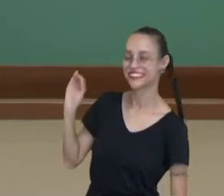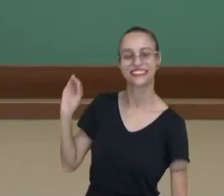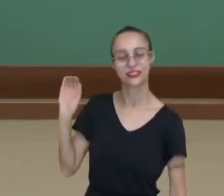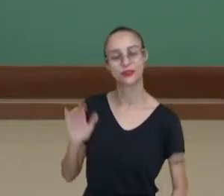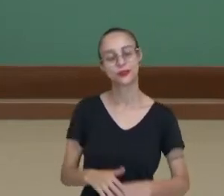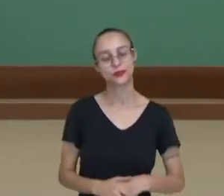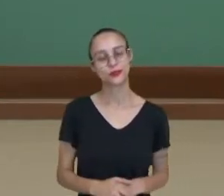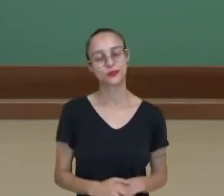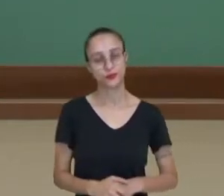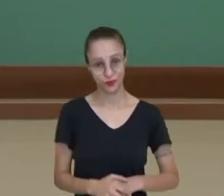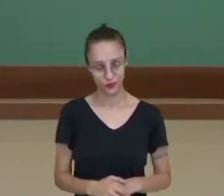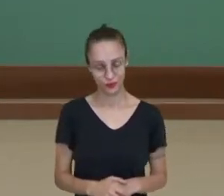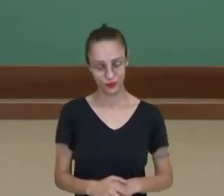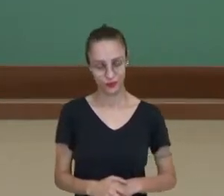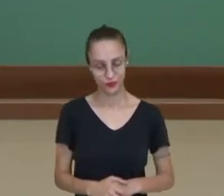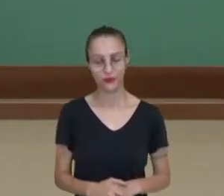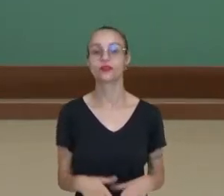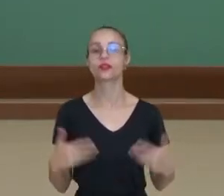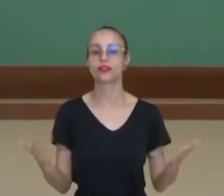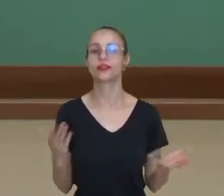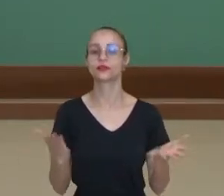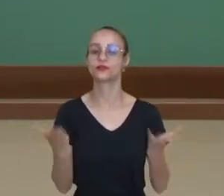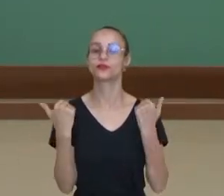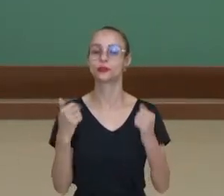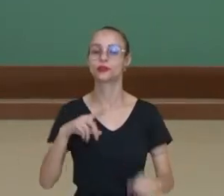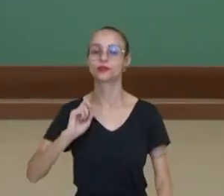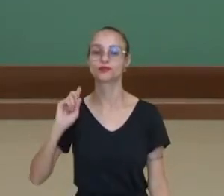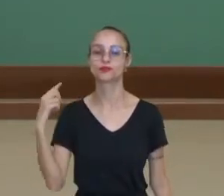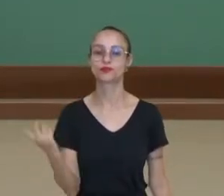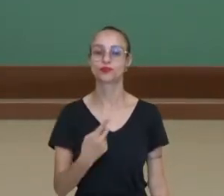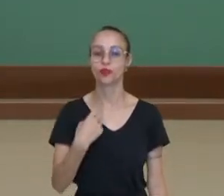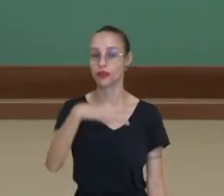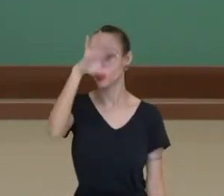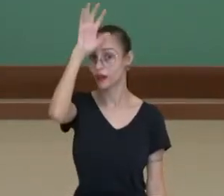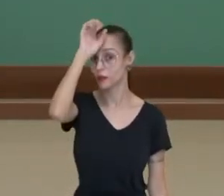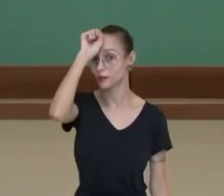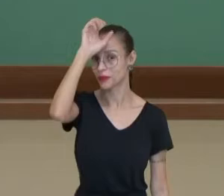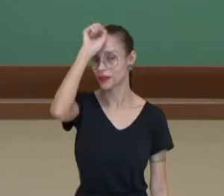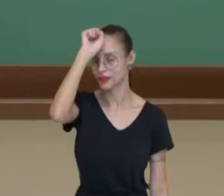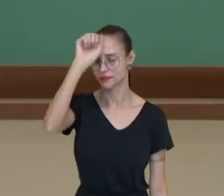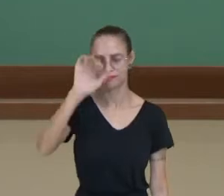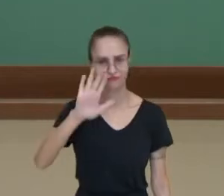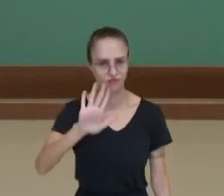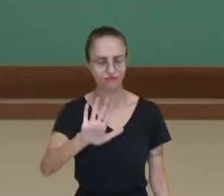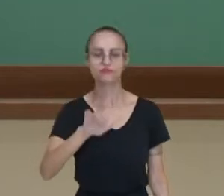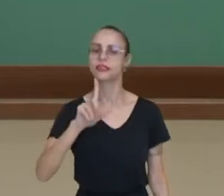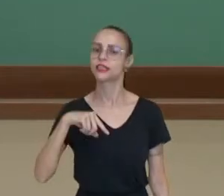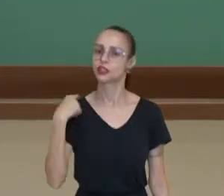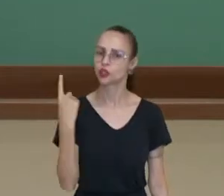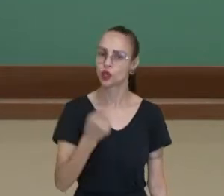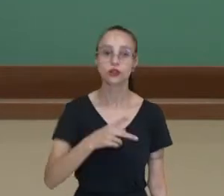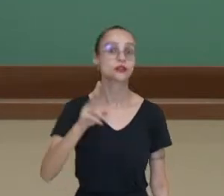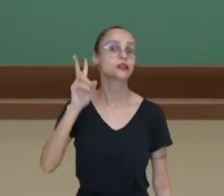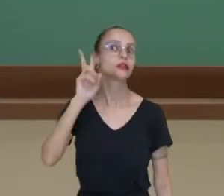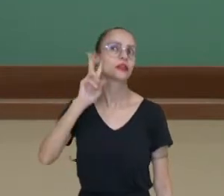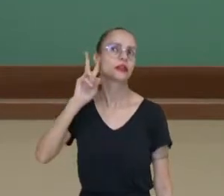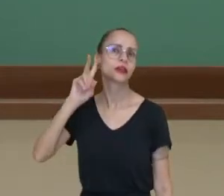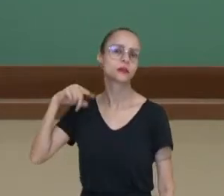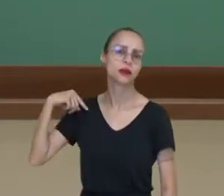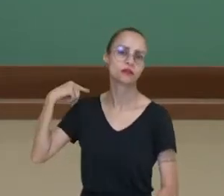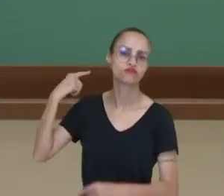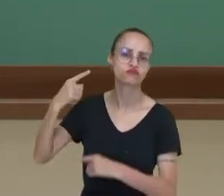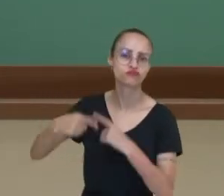ela. Isso! E vamos todos nós aprendermos muito. Ou melhor, vamos retomar